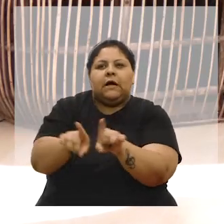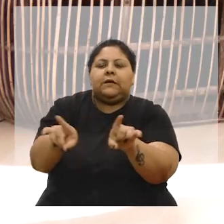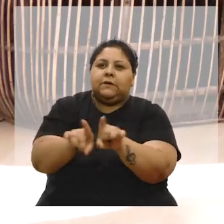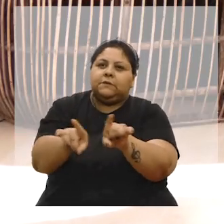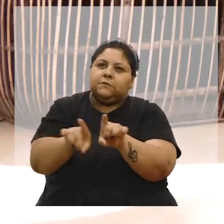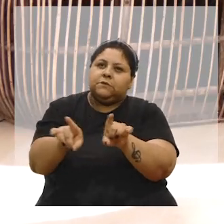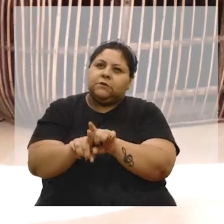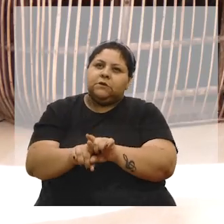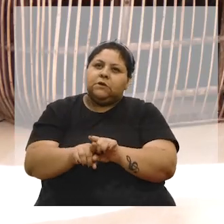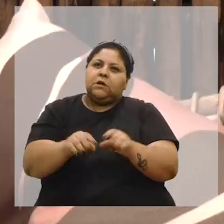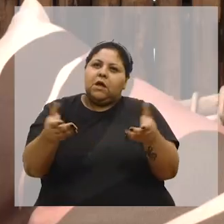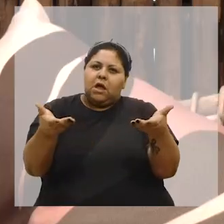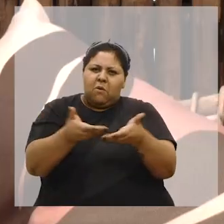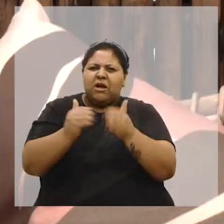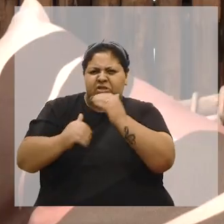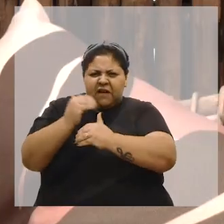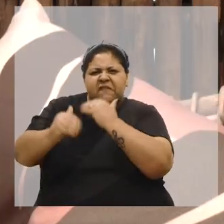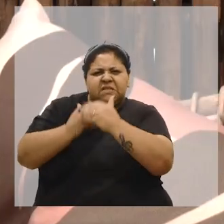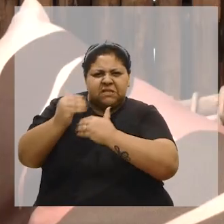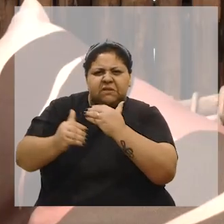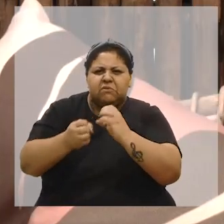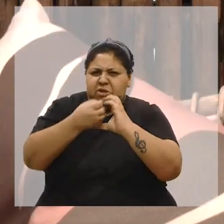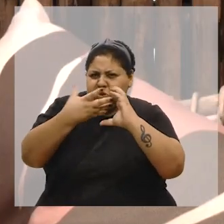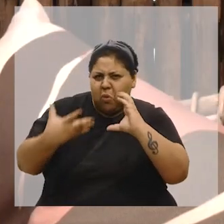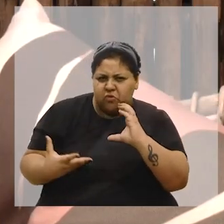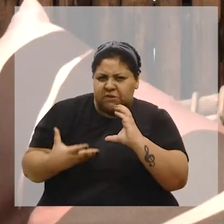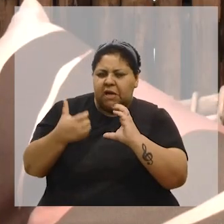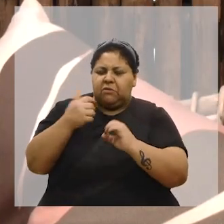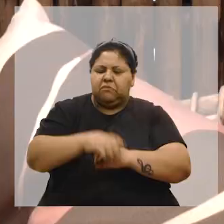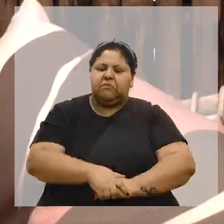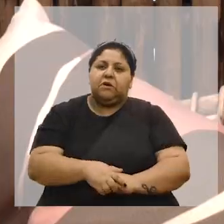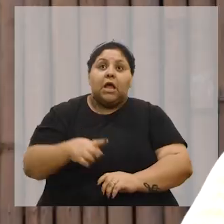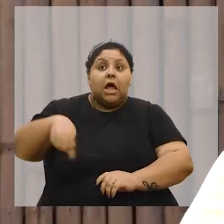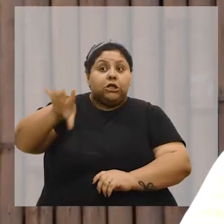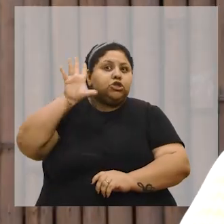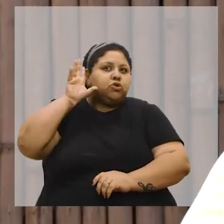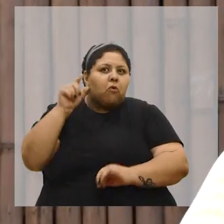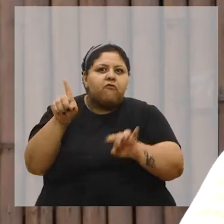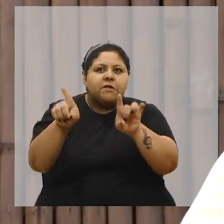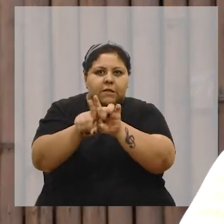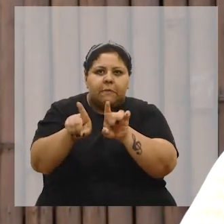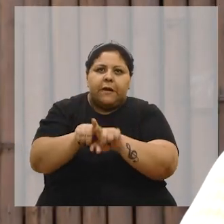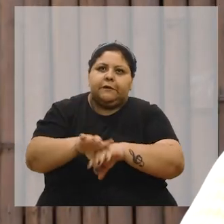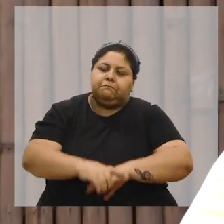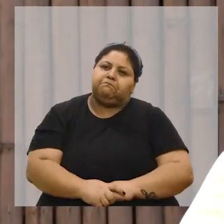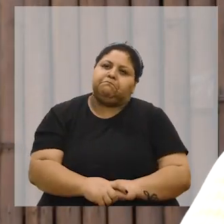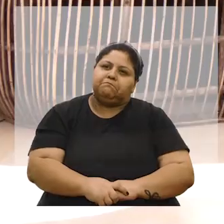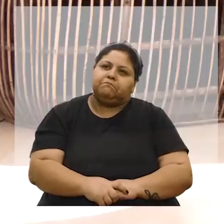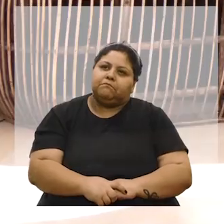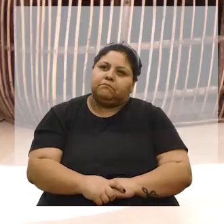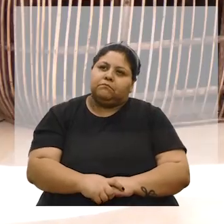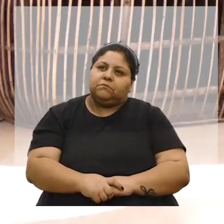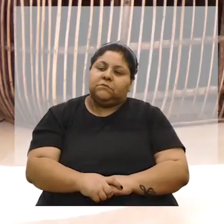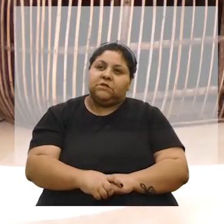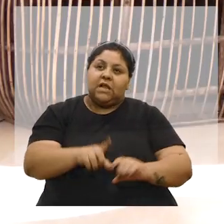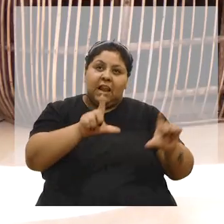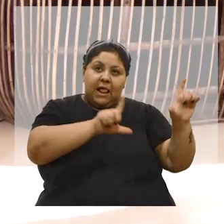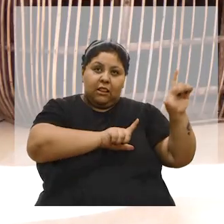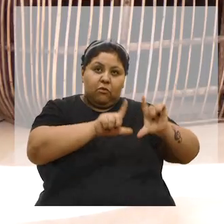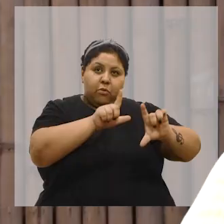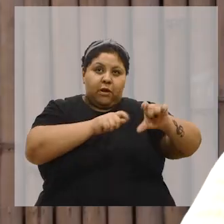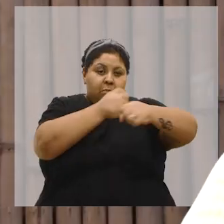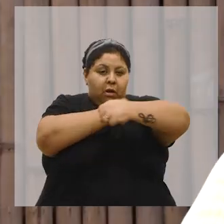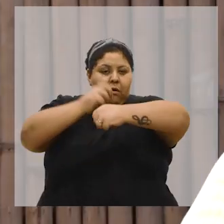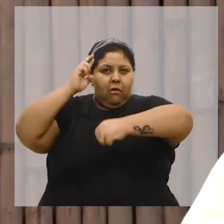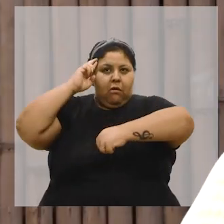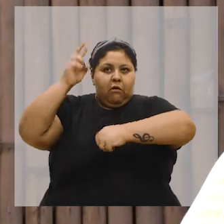esse conceito de que é um ambiente masculino, sabe? Porque a gente ouve bastante. Sim, ainda assim. tem isso, né? A gente ouve bastante. E lá no MasterChef, tu via